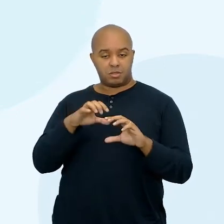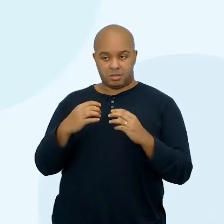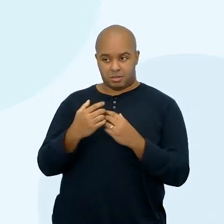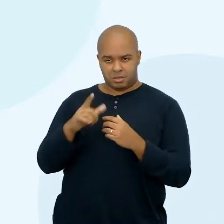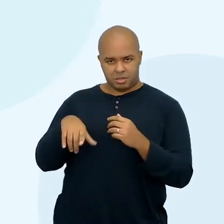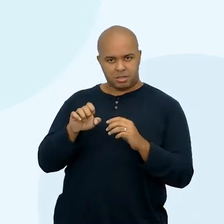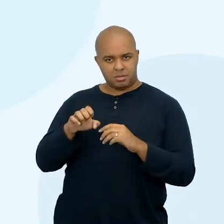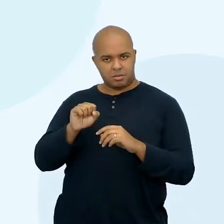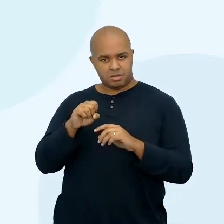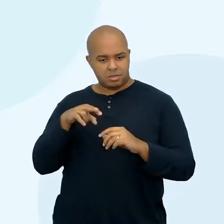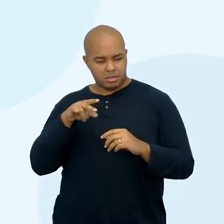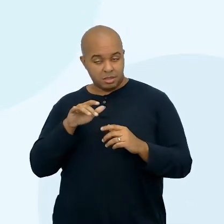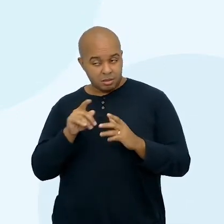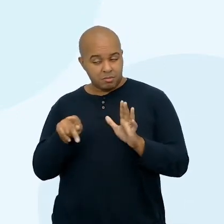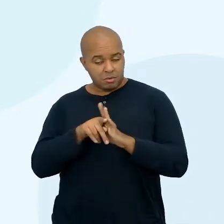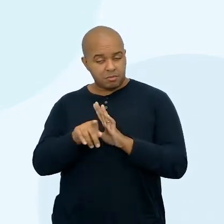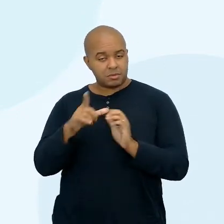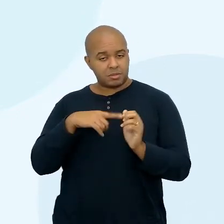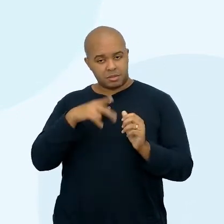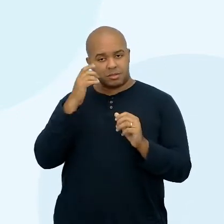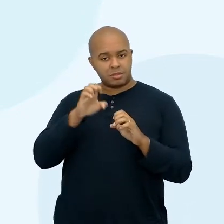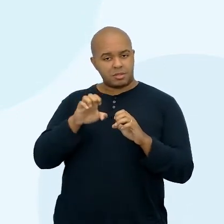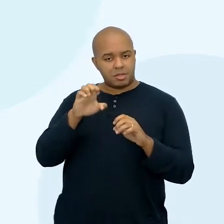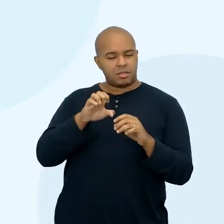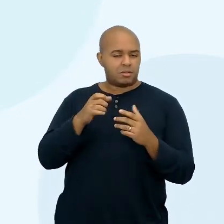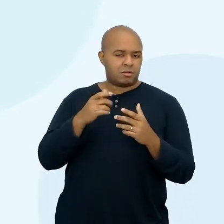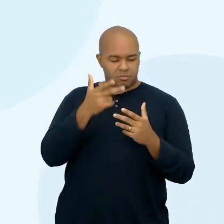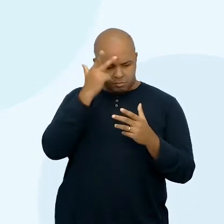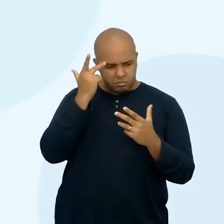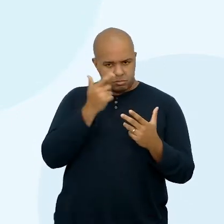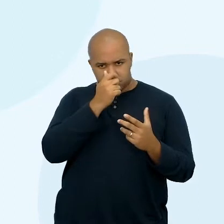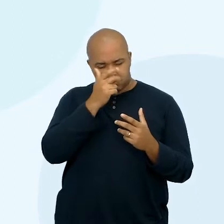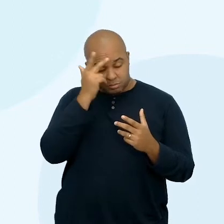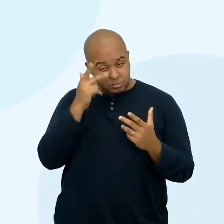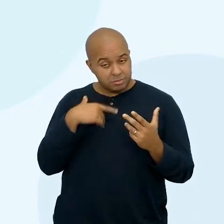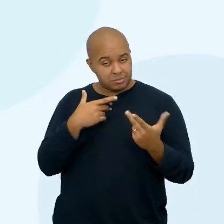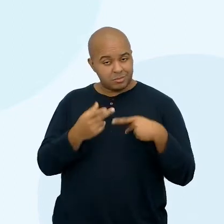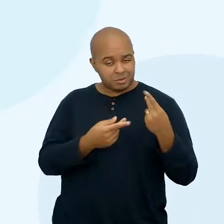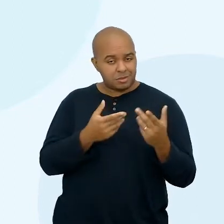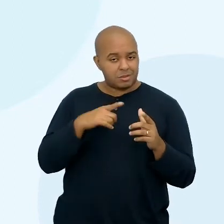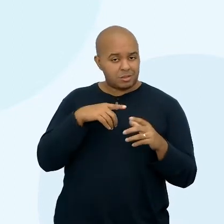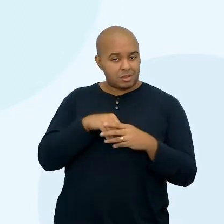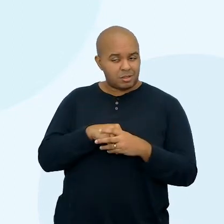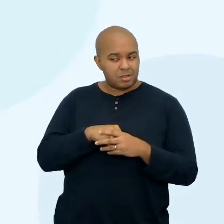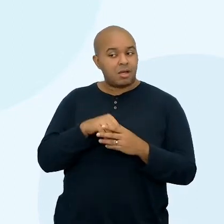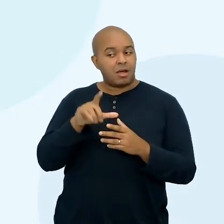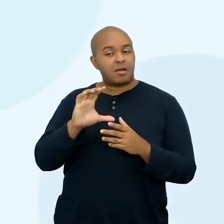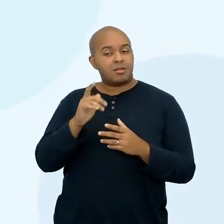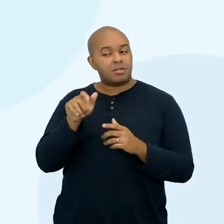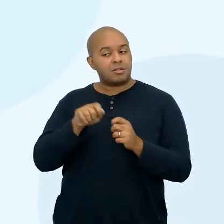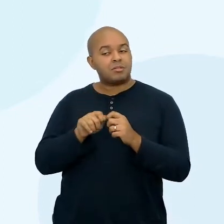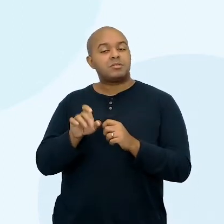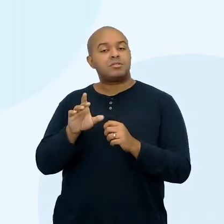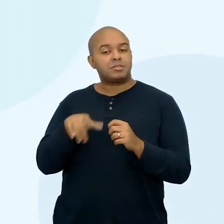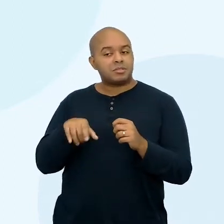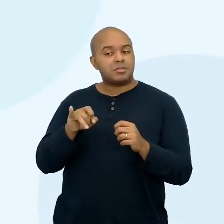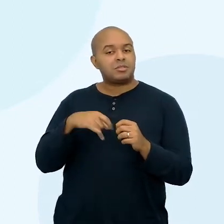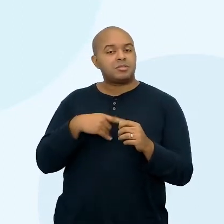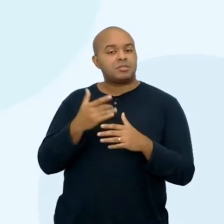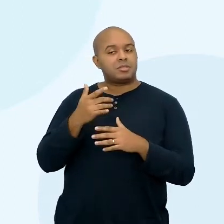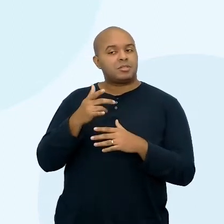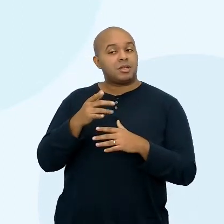eles ficariam enfraquecidos nas escolhas das normas. Para tentar reequilibrar